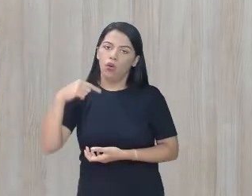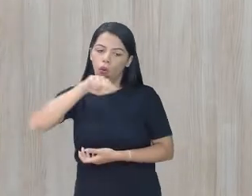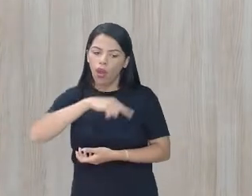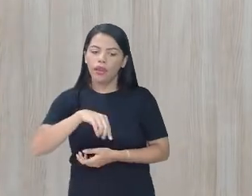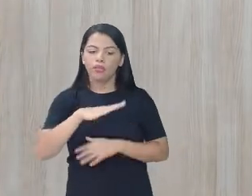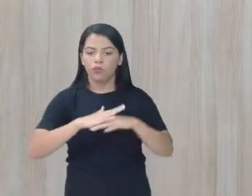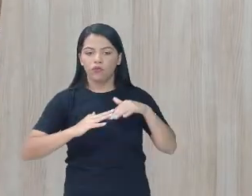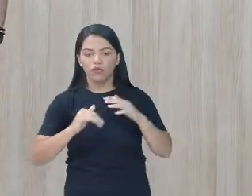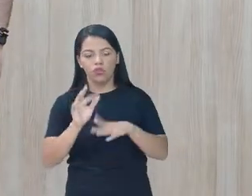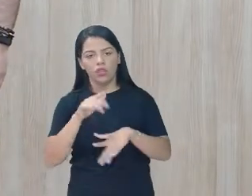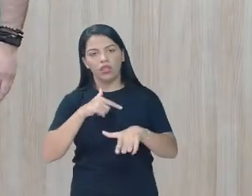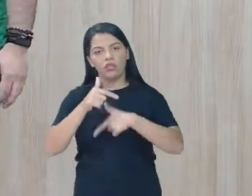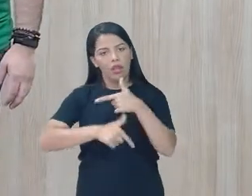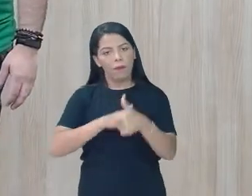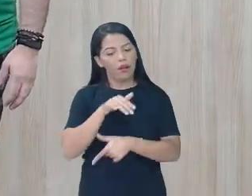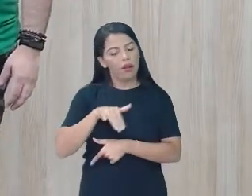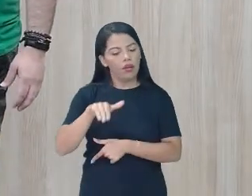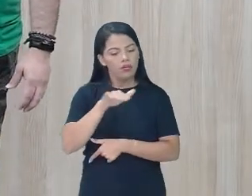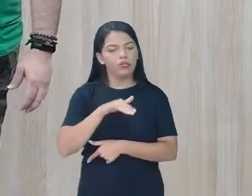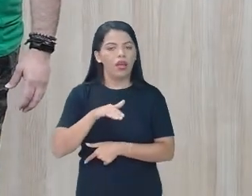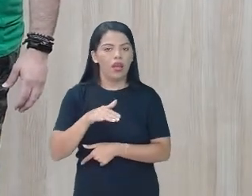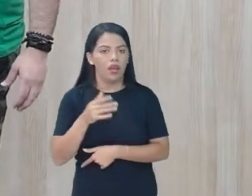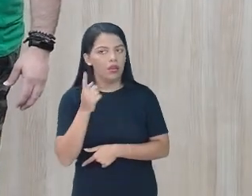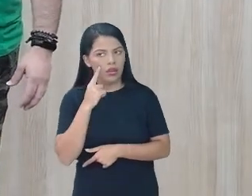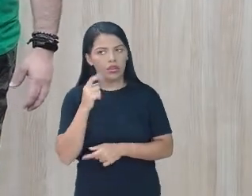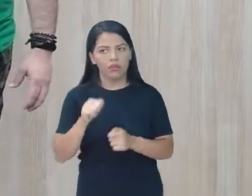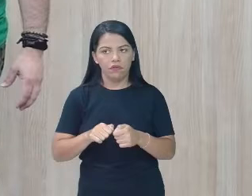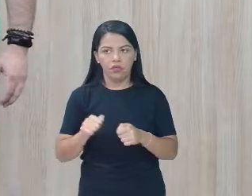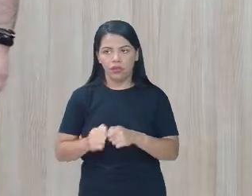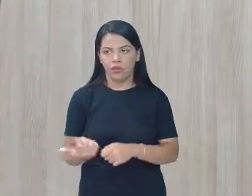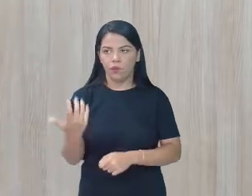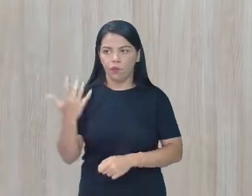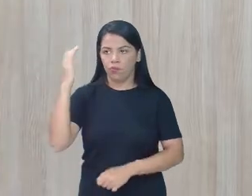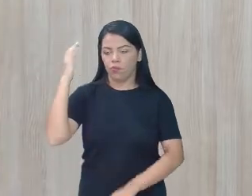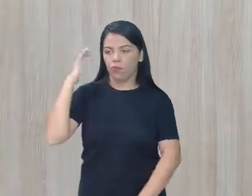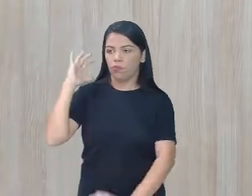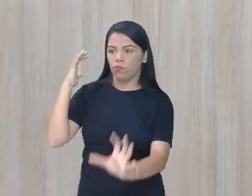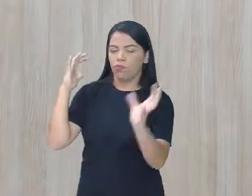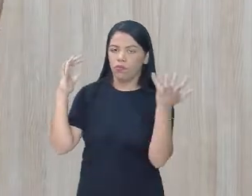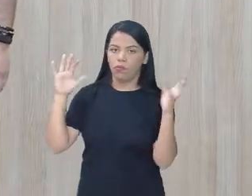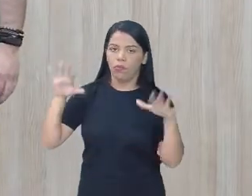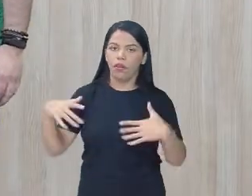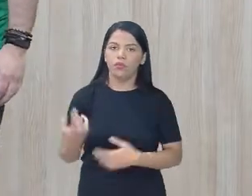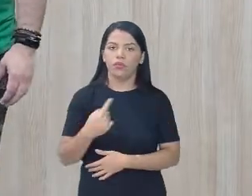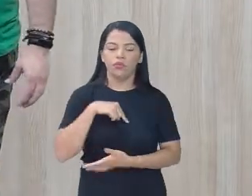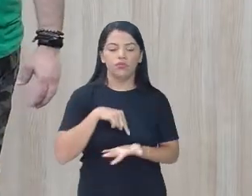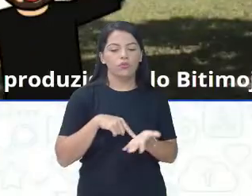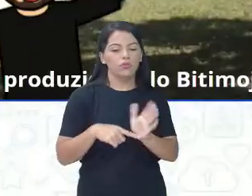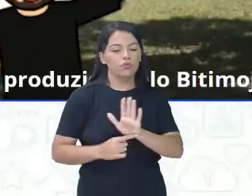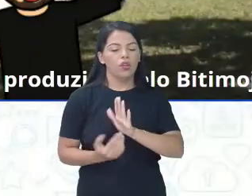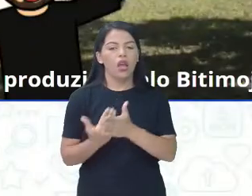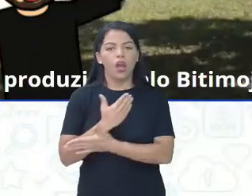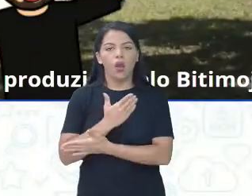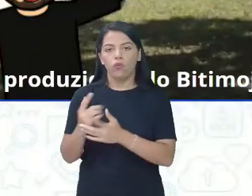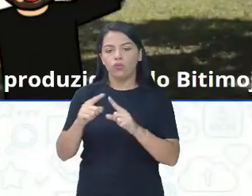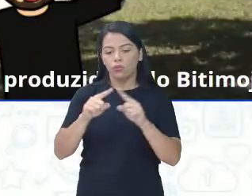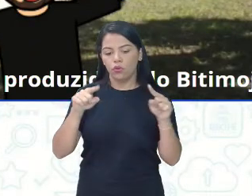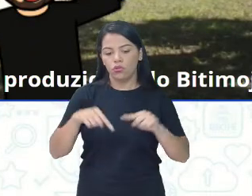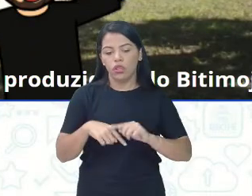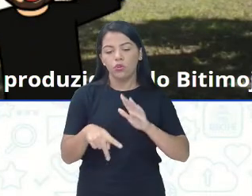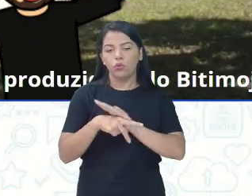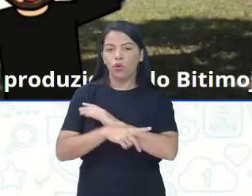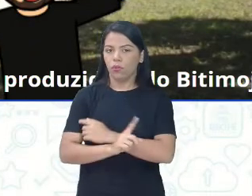também, ok? Então, a gente vai apresentar aqui alguns projetos, né, do Burle Marx, né? Começando aqui